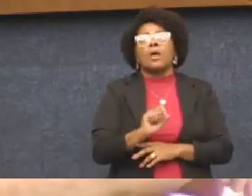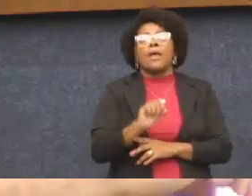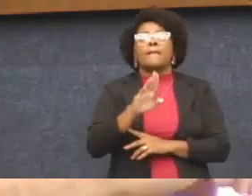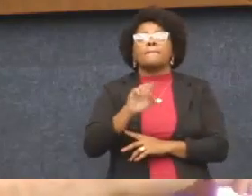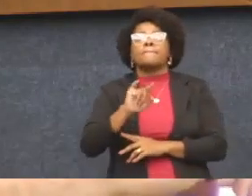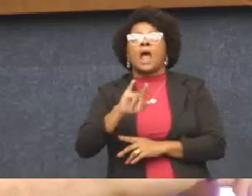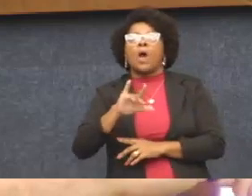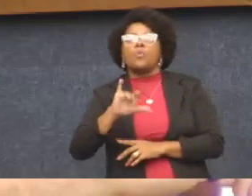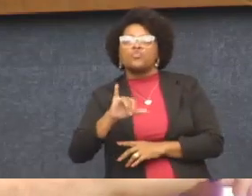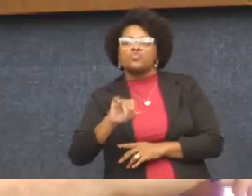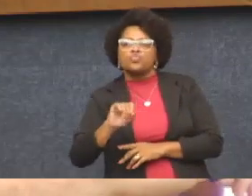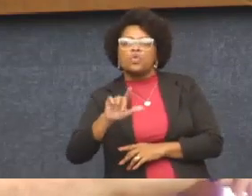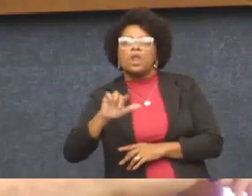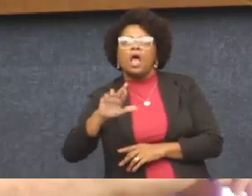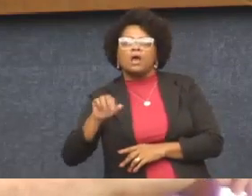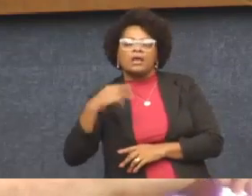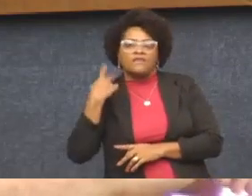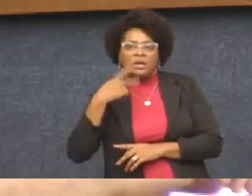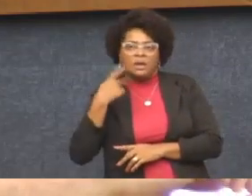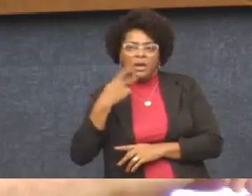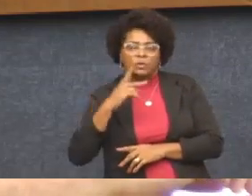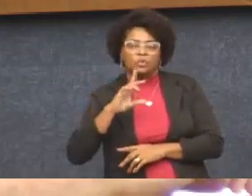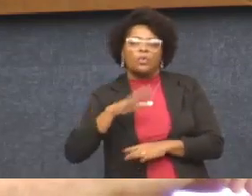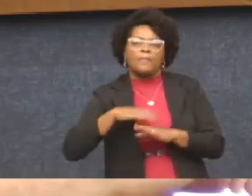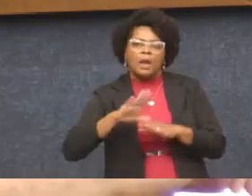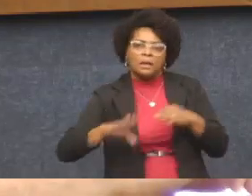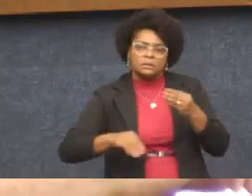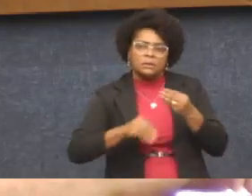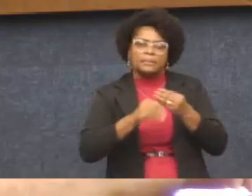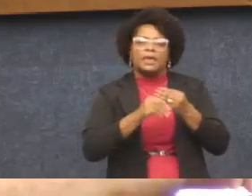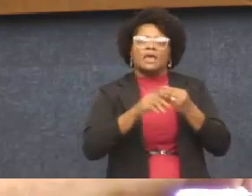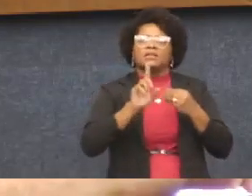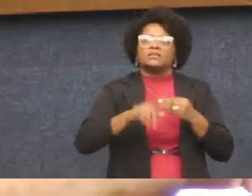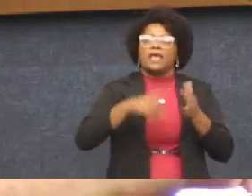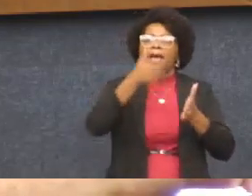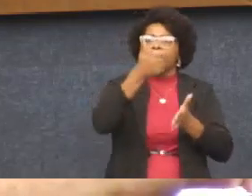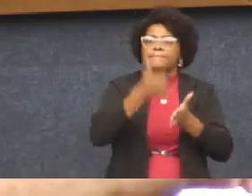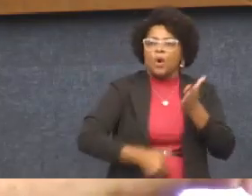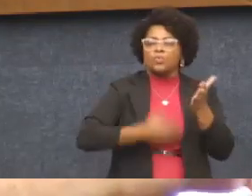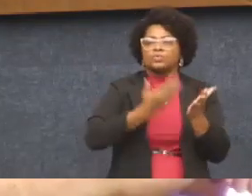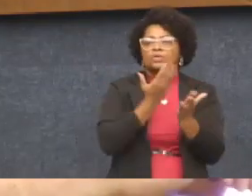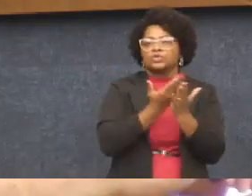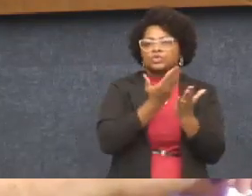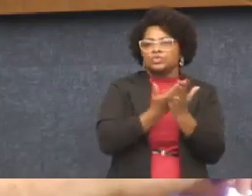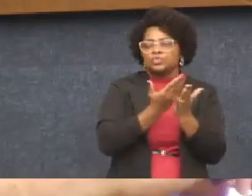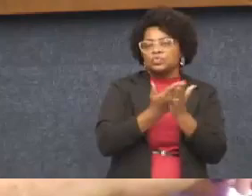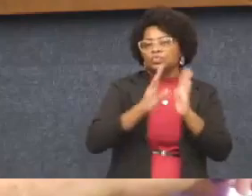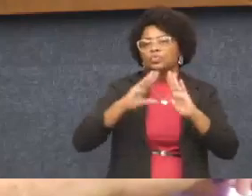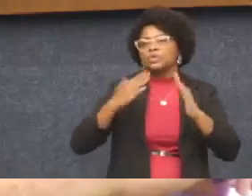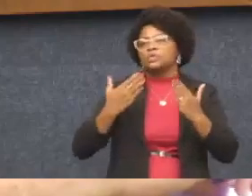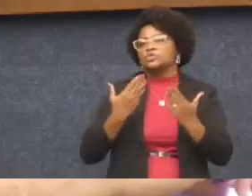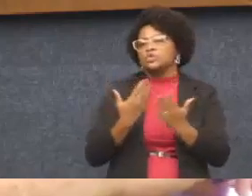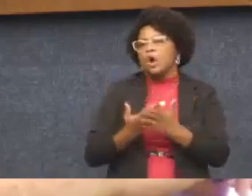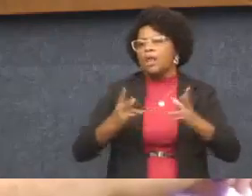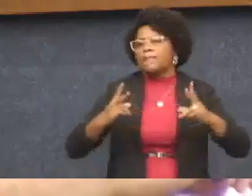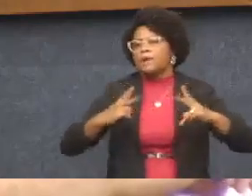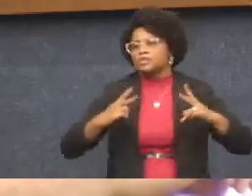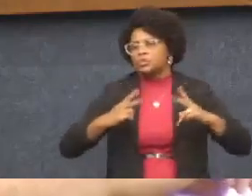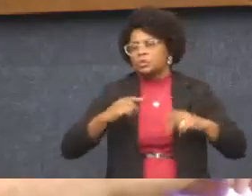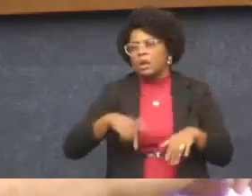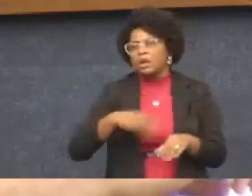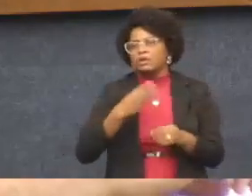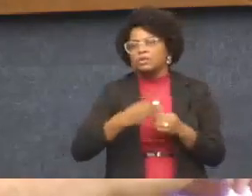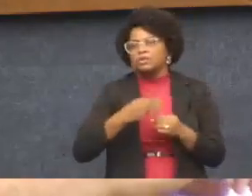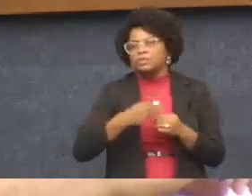demais vereadores. Emenda institui o programa de concessão de bolsas de estudo em escolas de rede particular de ensino no município por meio